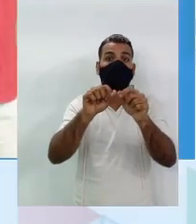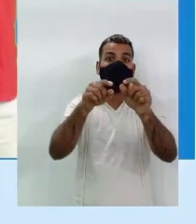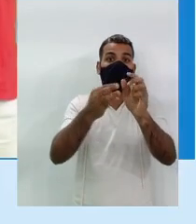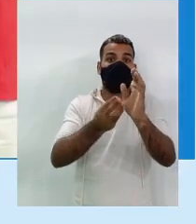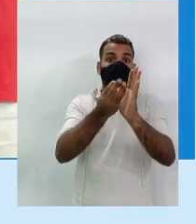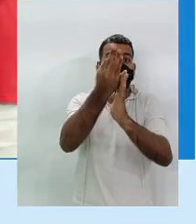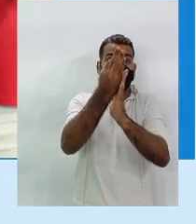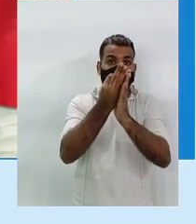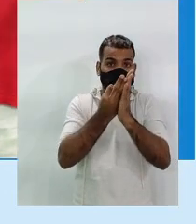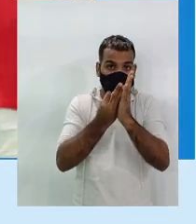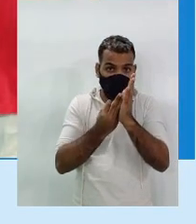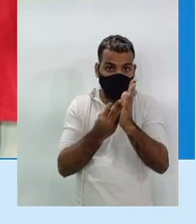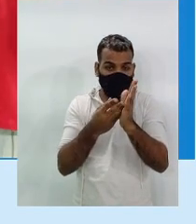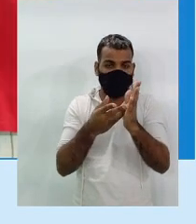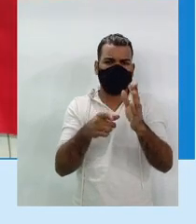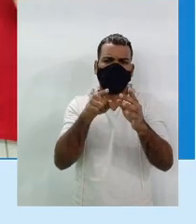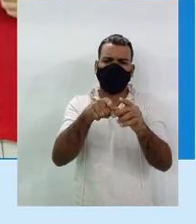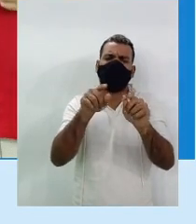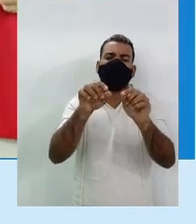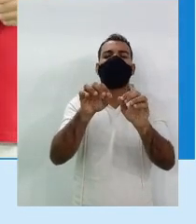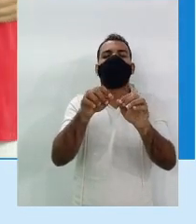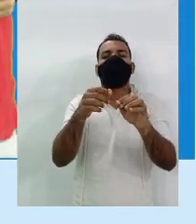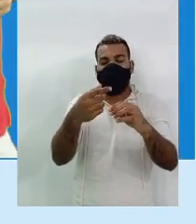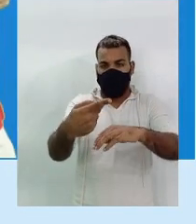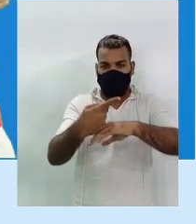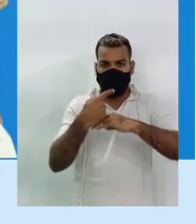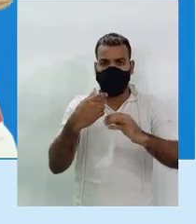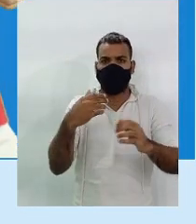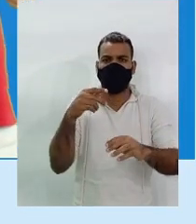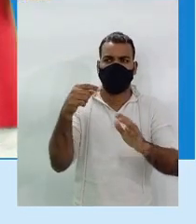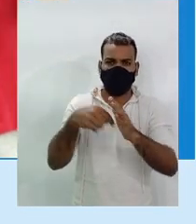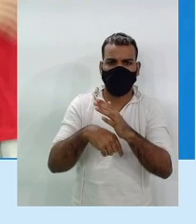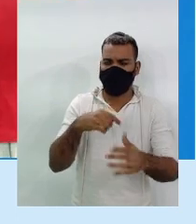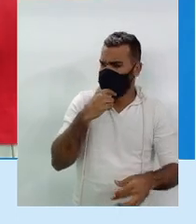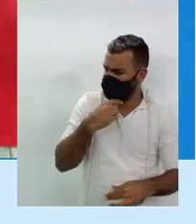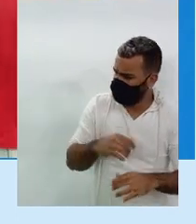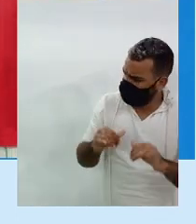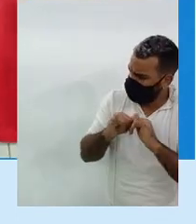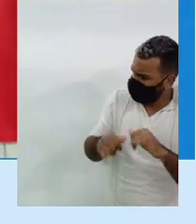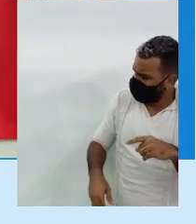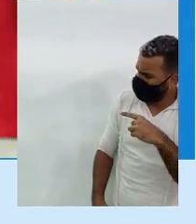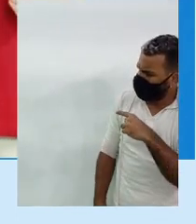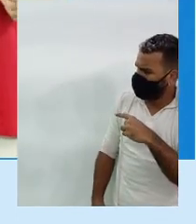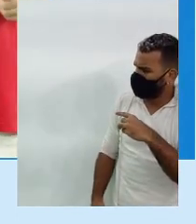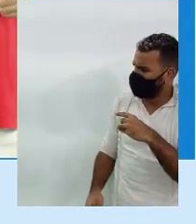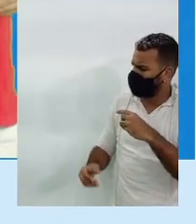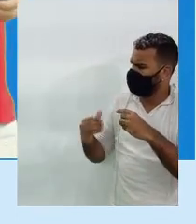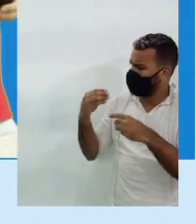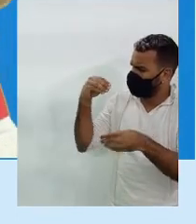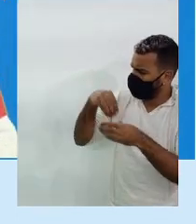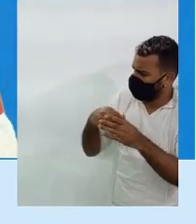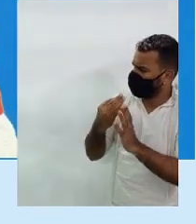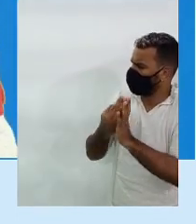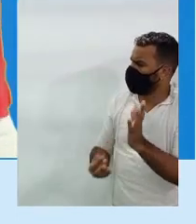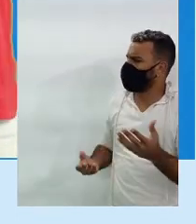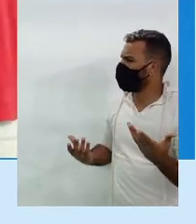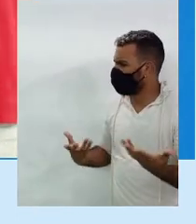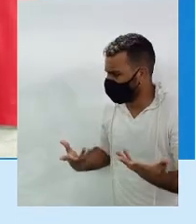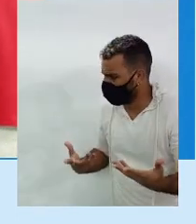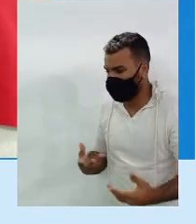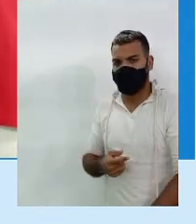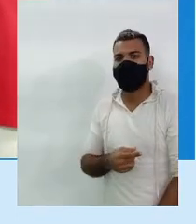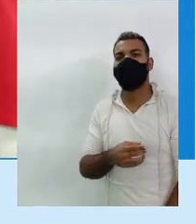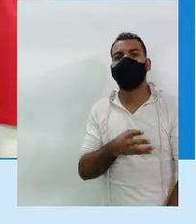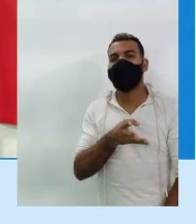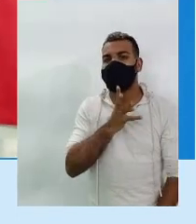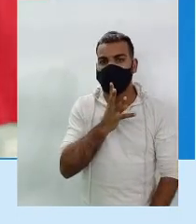texto jornalístico. Vocês podem chegar para mim e perguntar, e as informações explícitas implícitas dentro do texto. Vamos conhecer